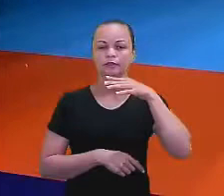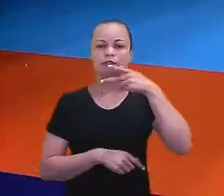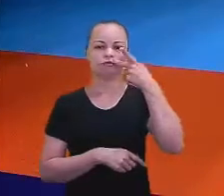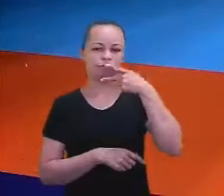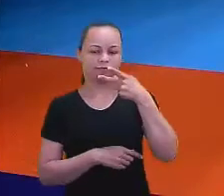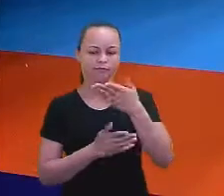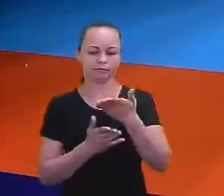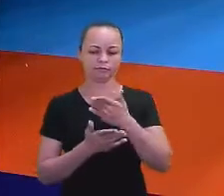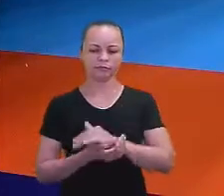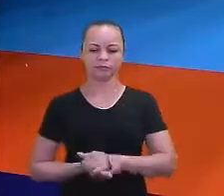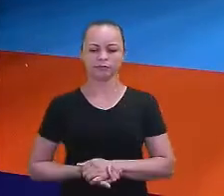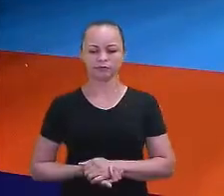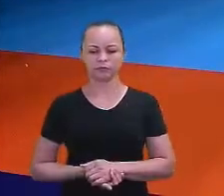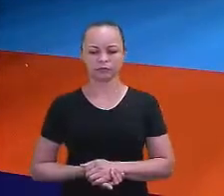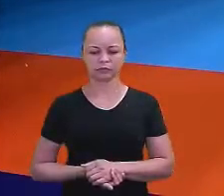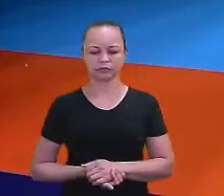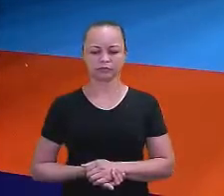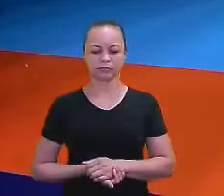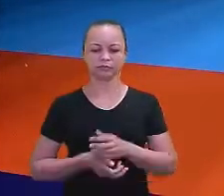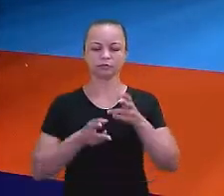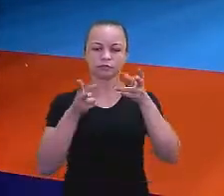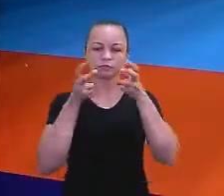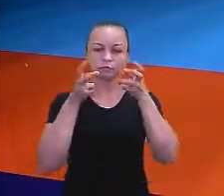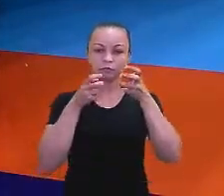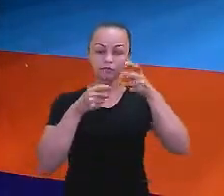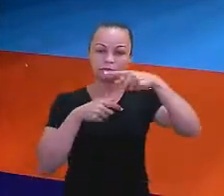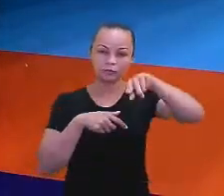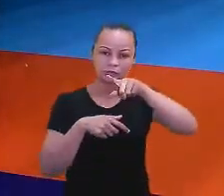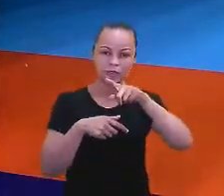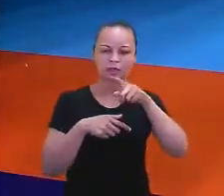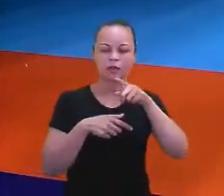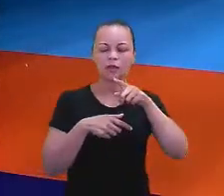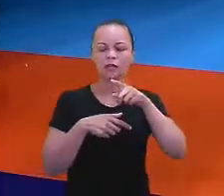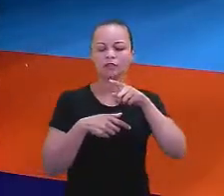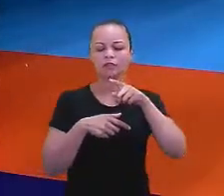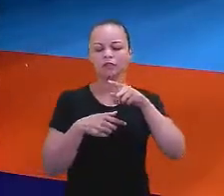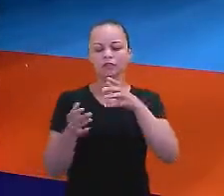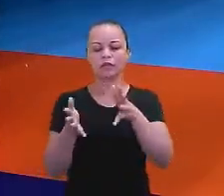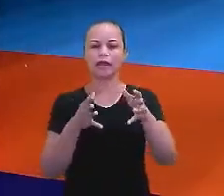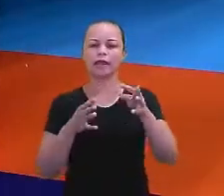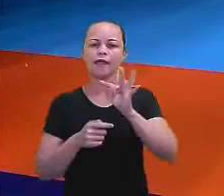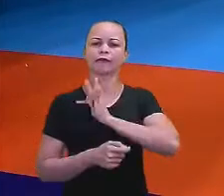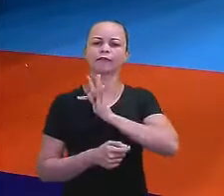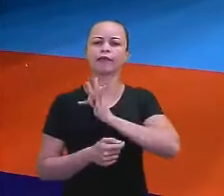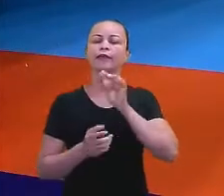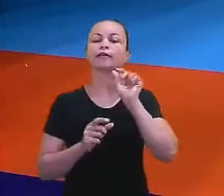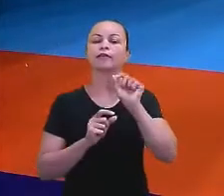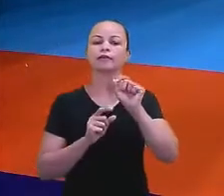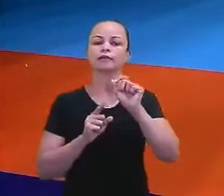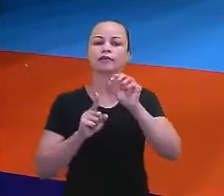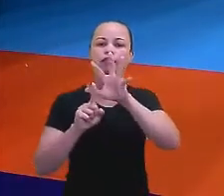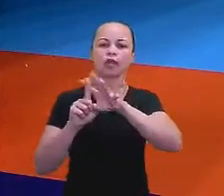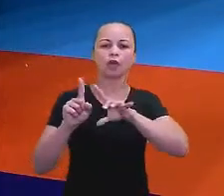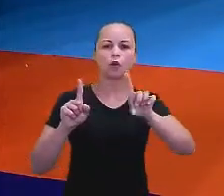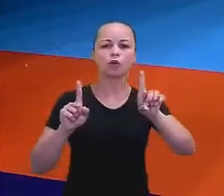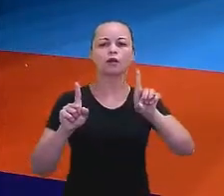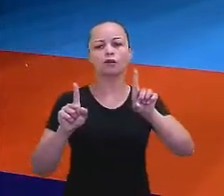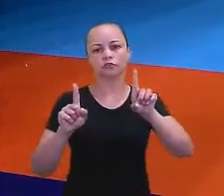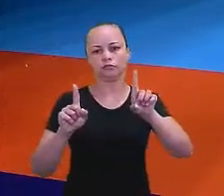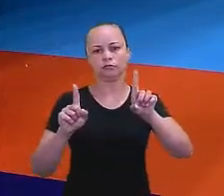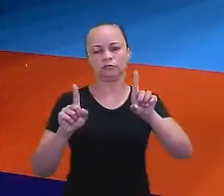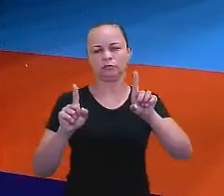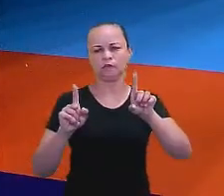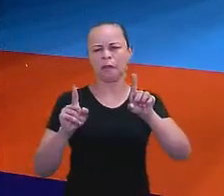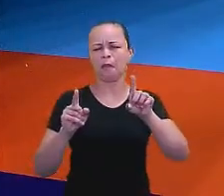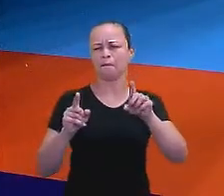produção. Eu quero chamar a atenção de vocês com relação a essa técnica, que justamente que é a técnica da clonagem. Que aparentemente parece ser uma